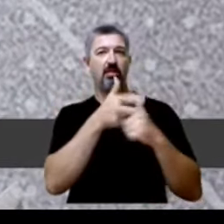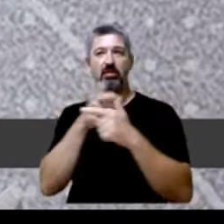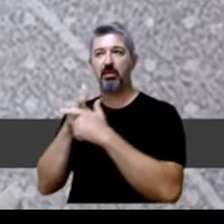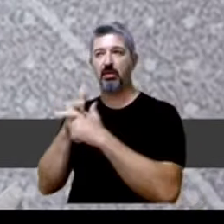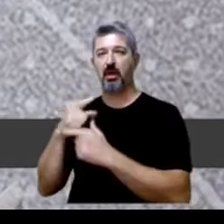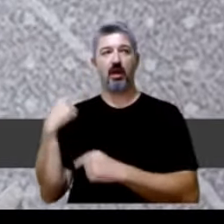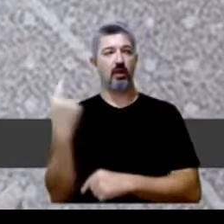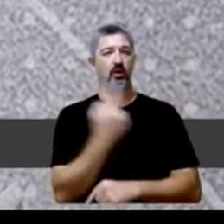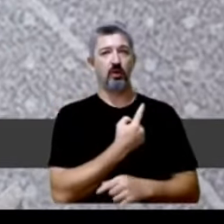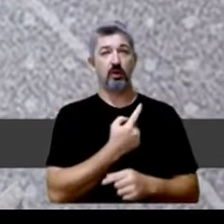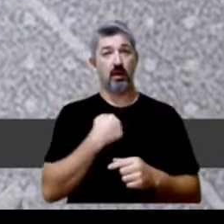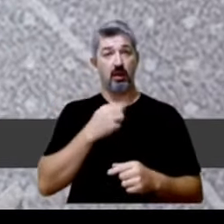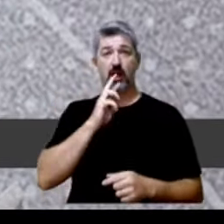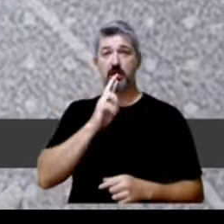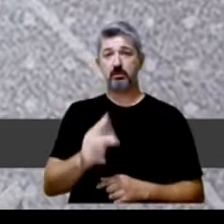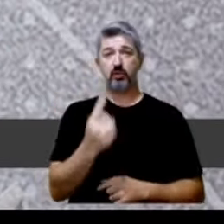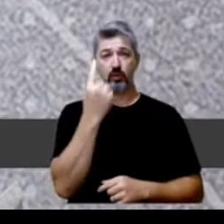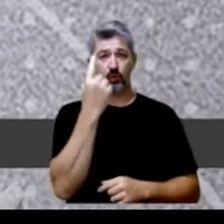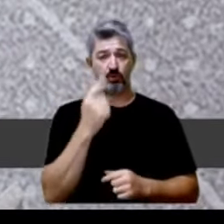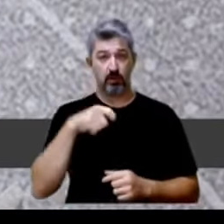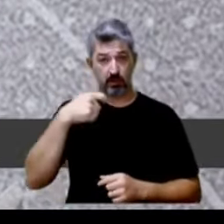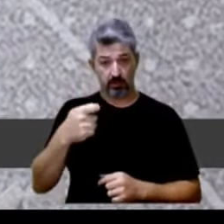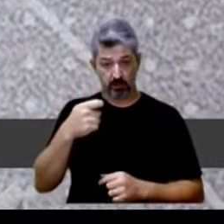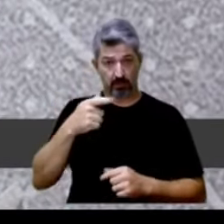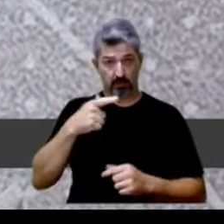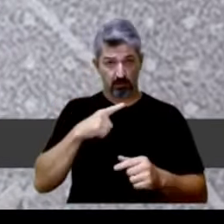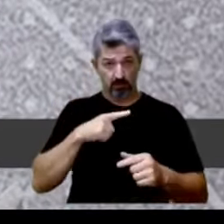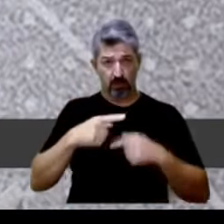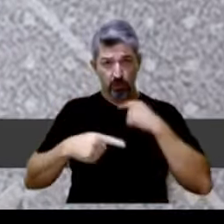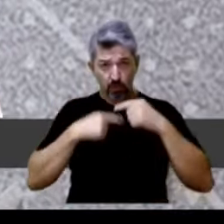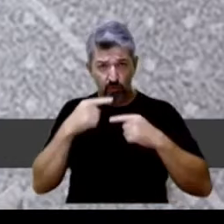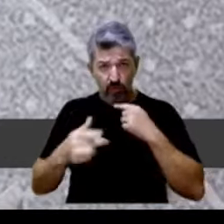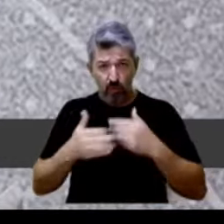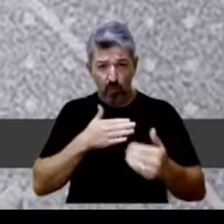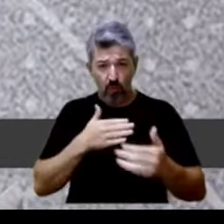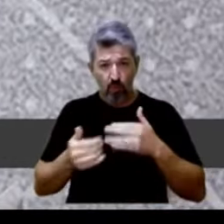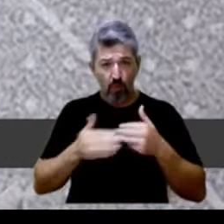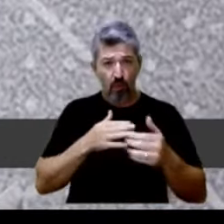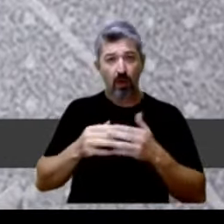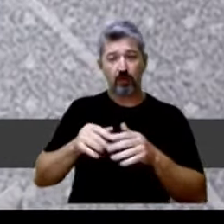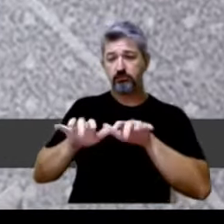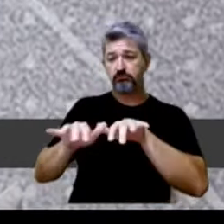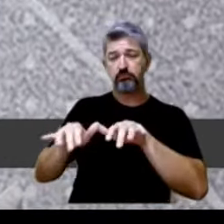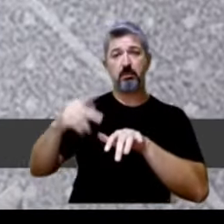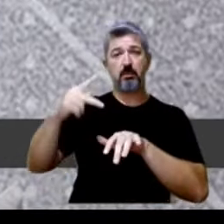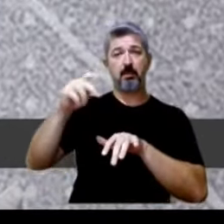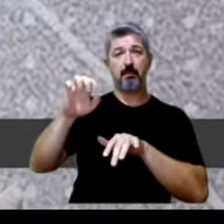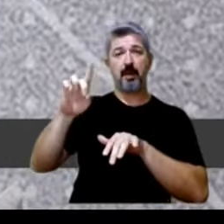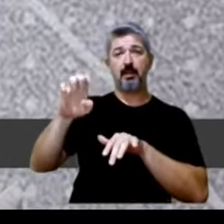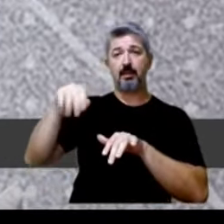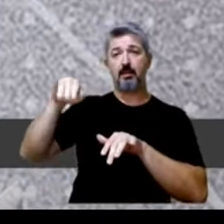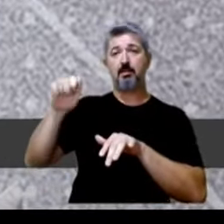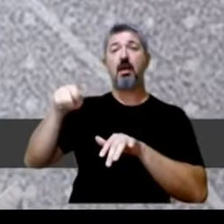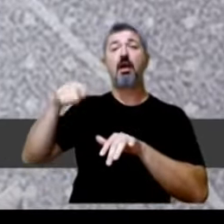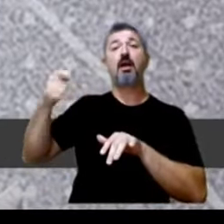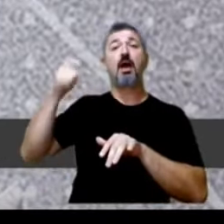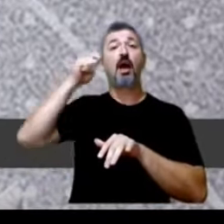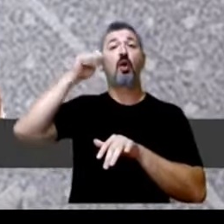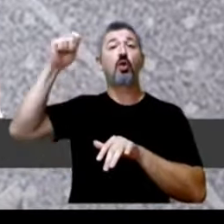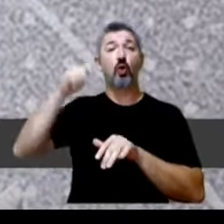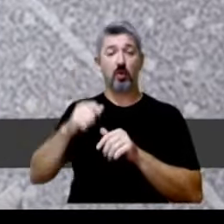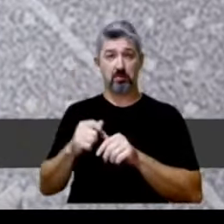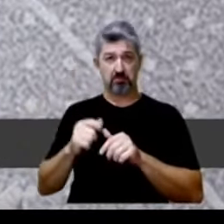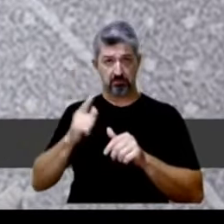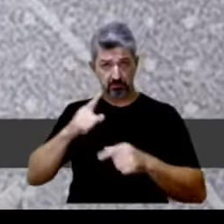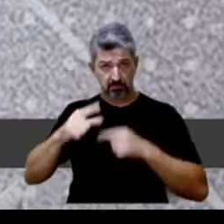uma única resposta. Quem tiver qualquer dúvida, digita pé de meia e vê quem é a autora do projeto. Ah, Quem tiver não qualquer foi essa a